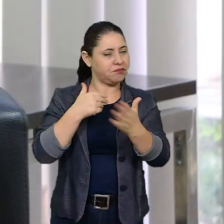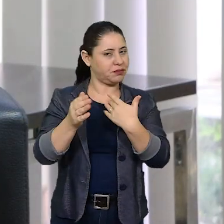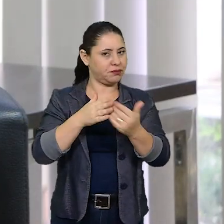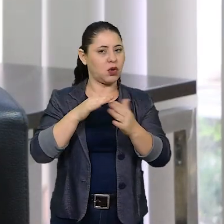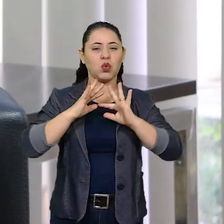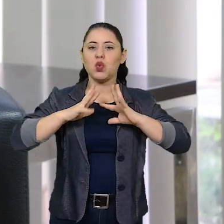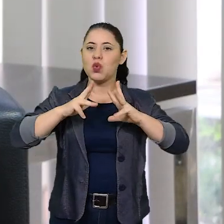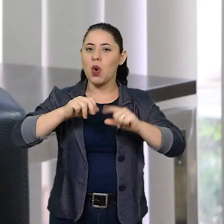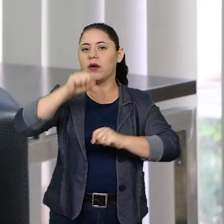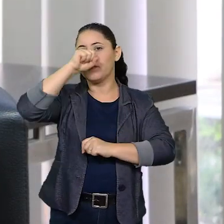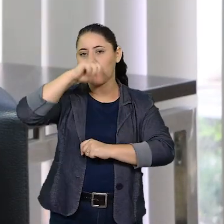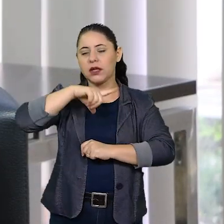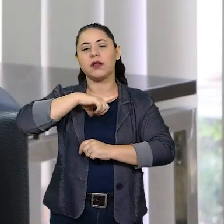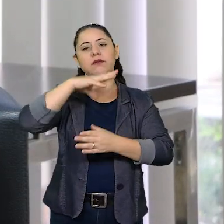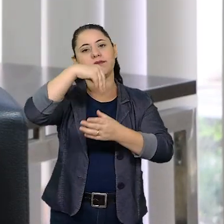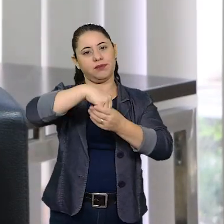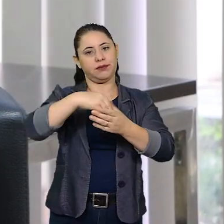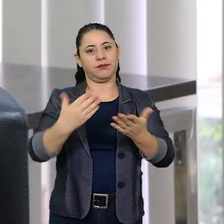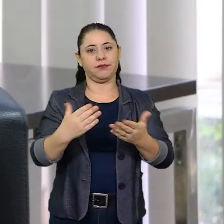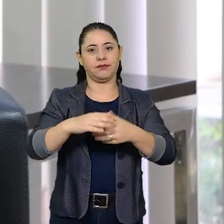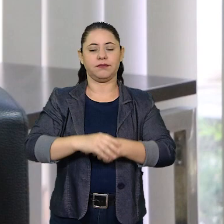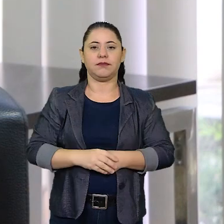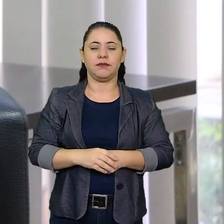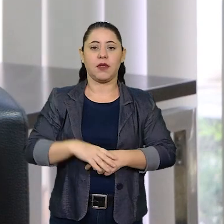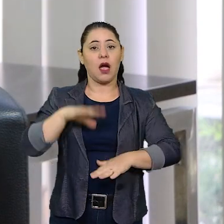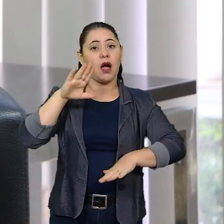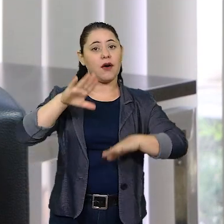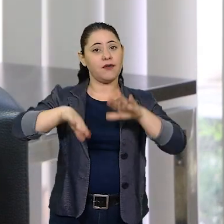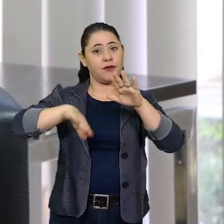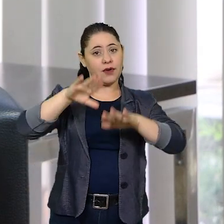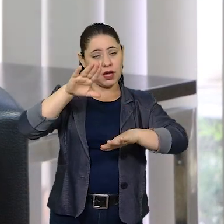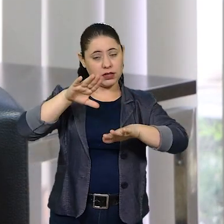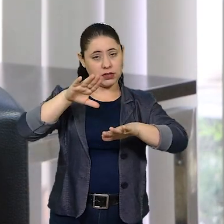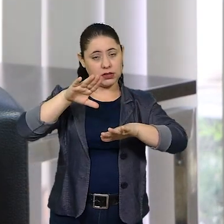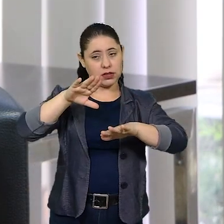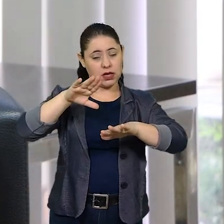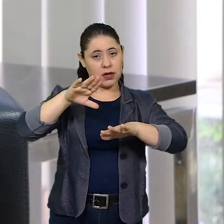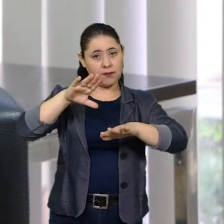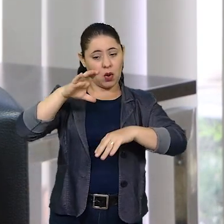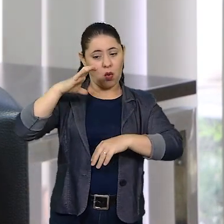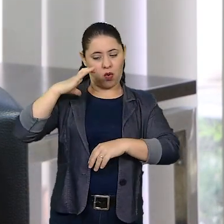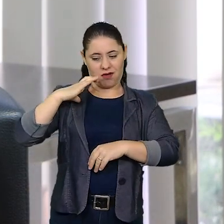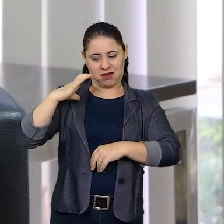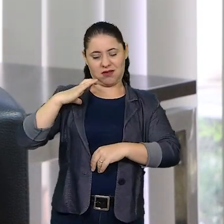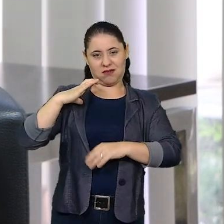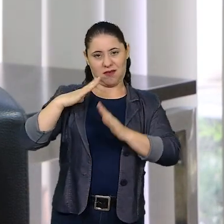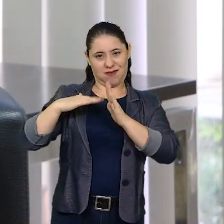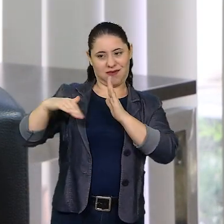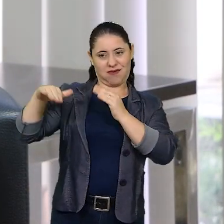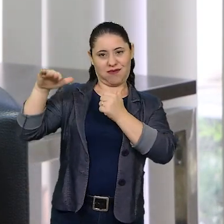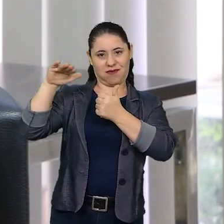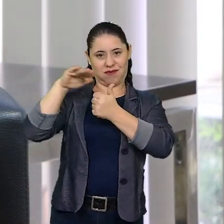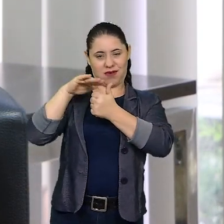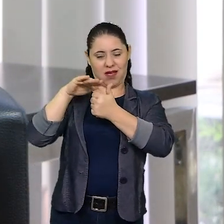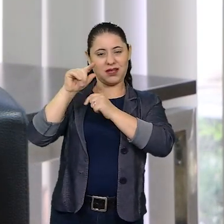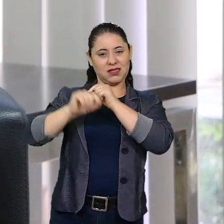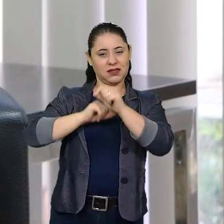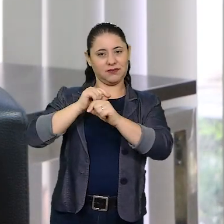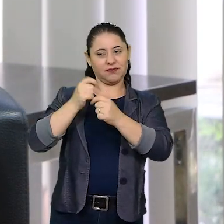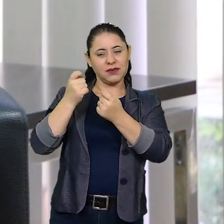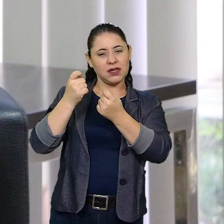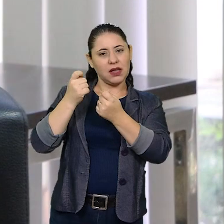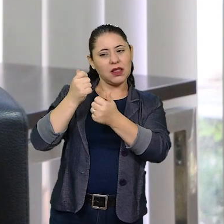que a gente percebe é que, às vezes, nas classes mais elevadas, muitas vezes